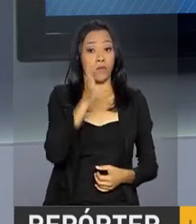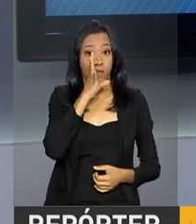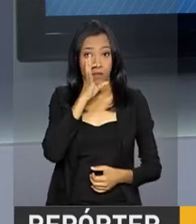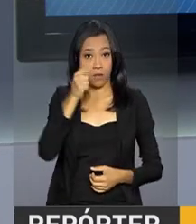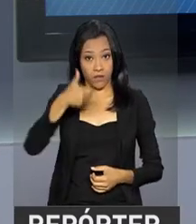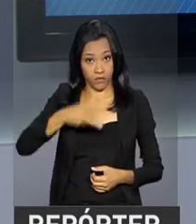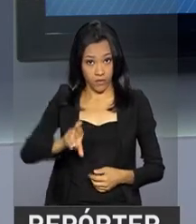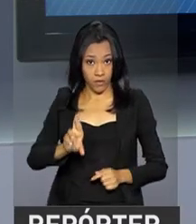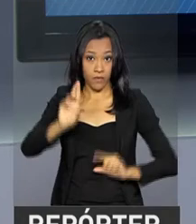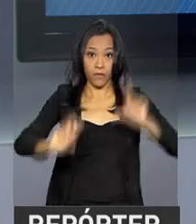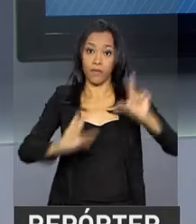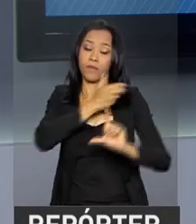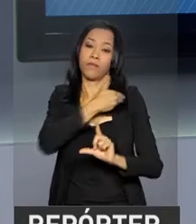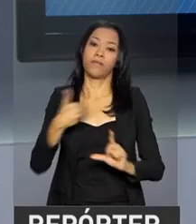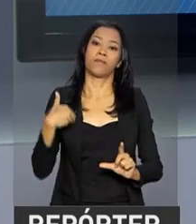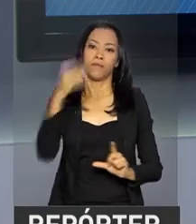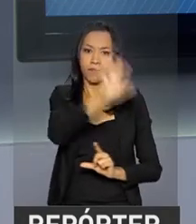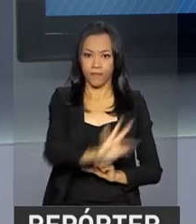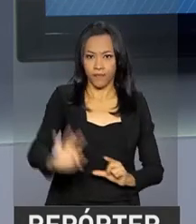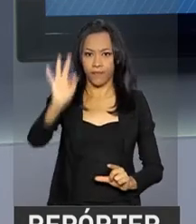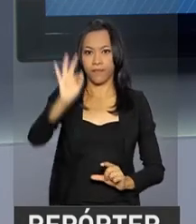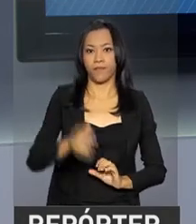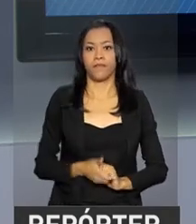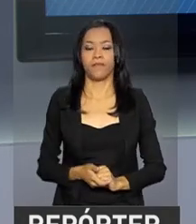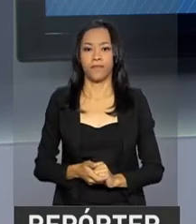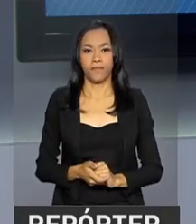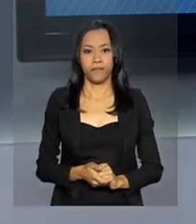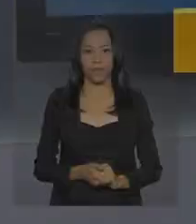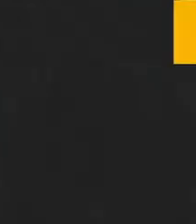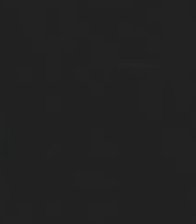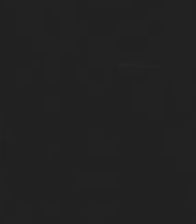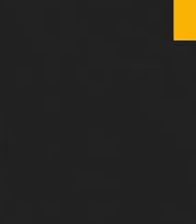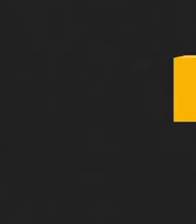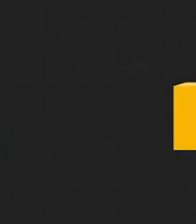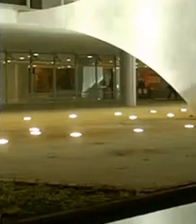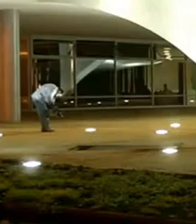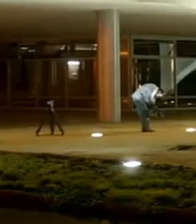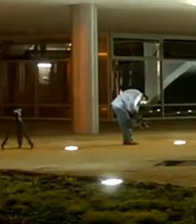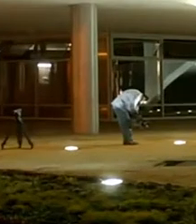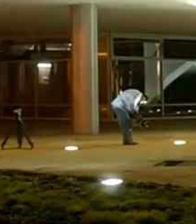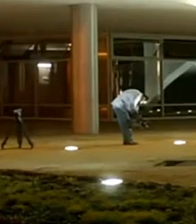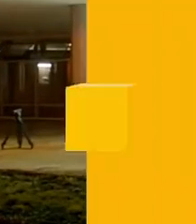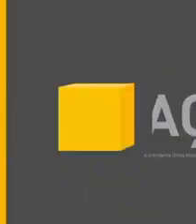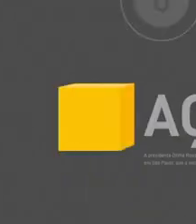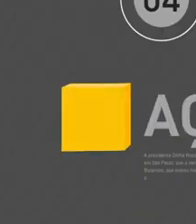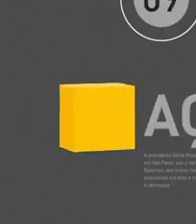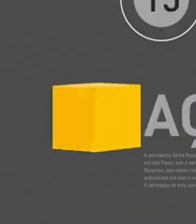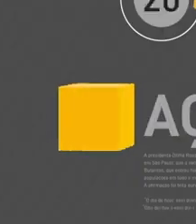Continue com a gente na NBR, a TV do Governo Federal.